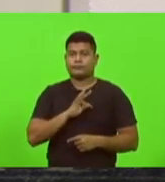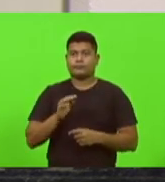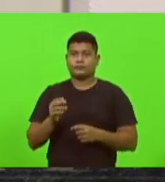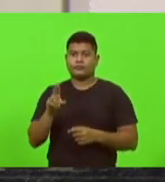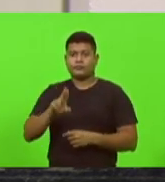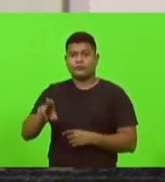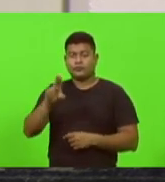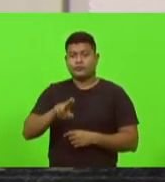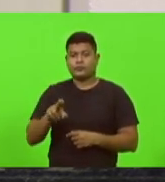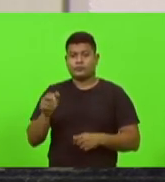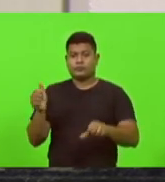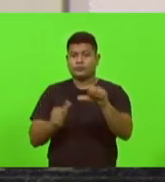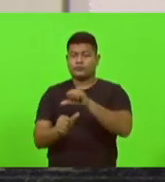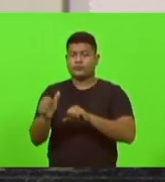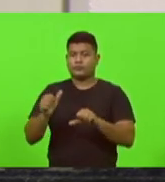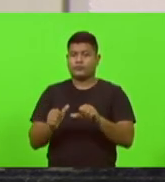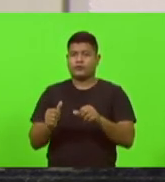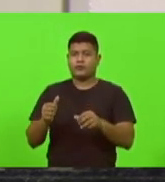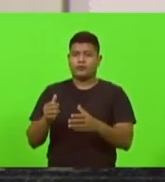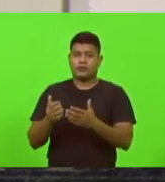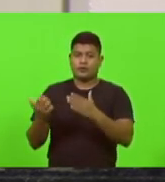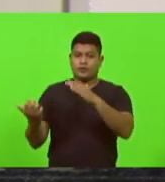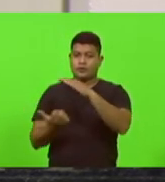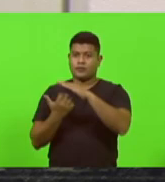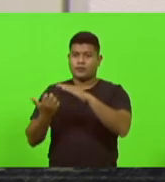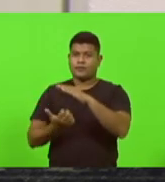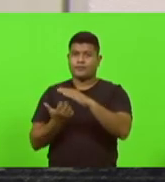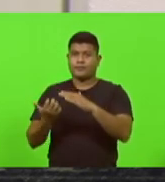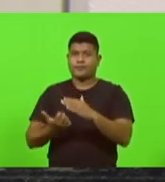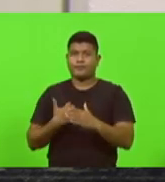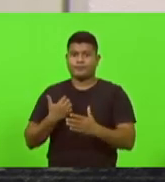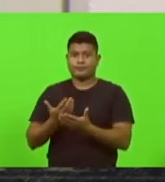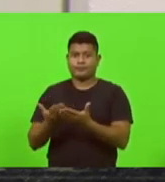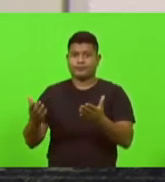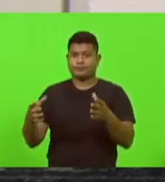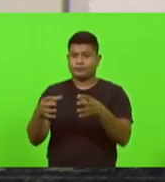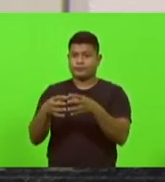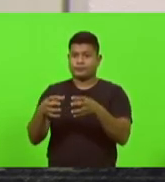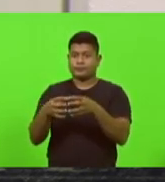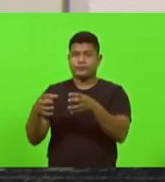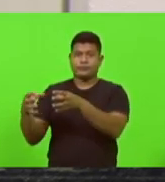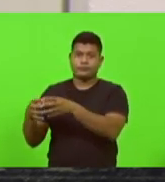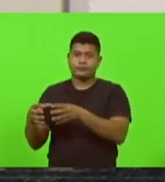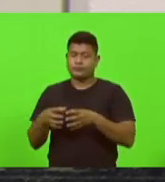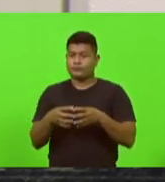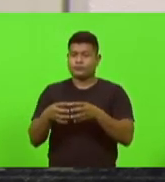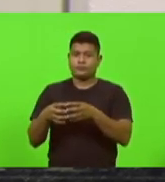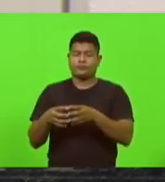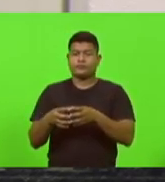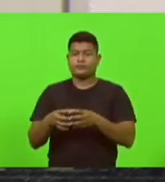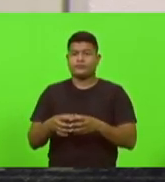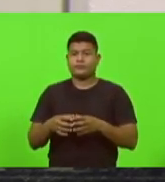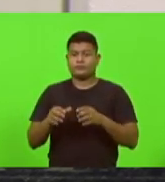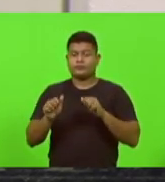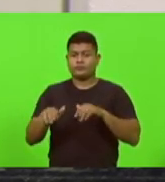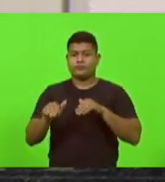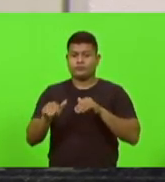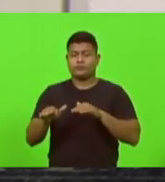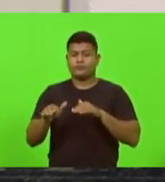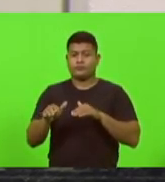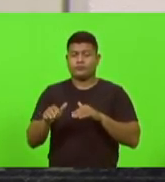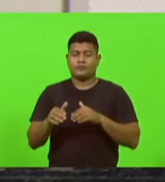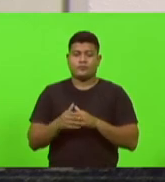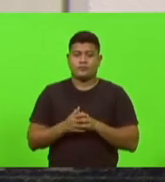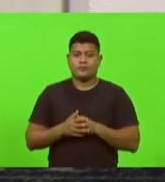de Itapema, Xanxerê e Dionísio Cerqueira em batalhões. Pedido de informação 02,